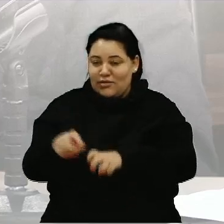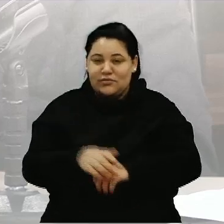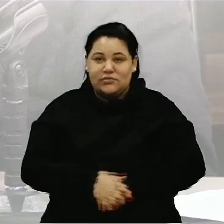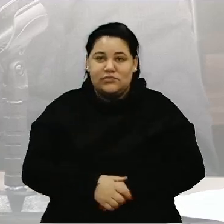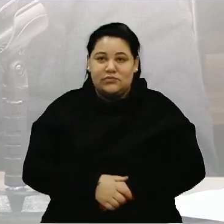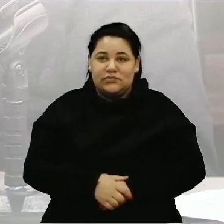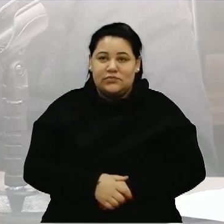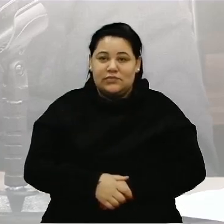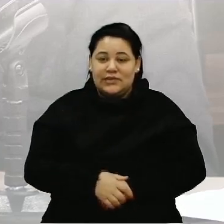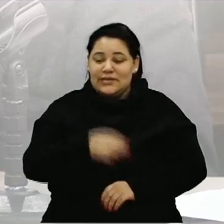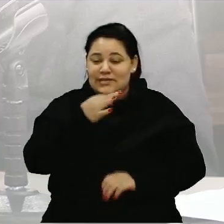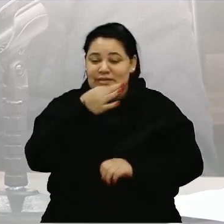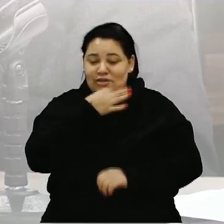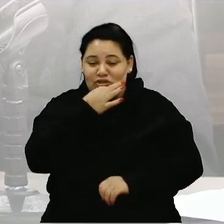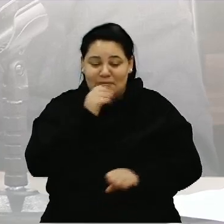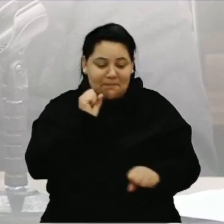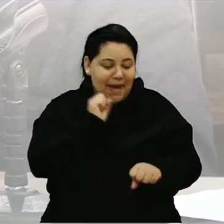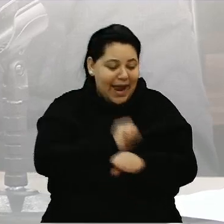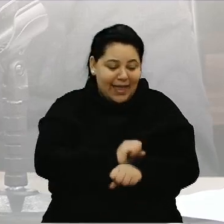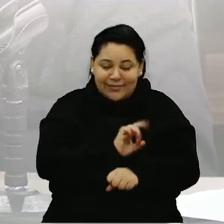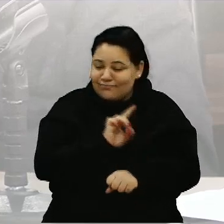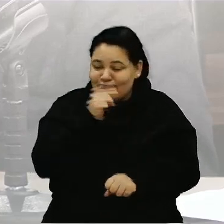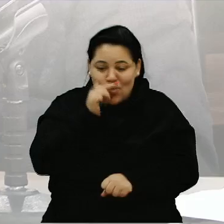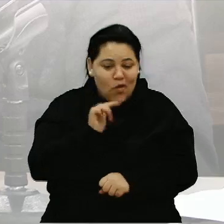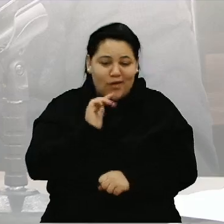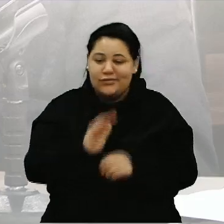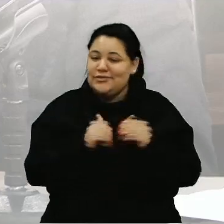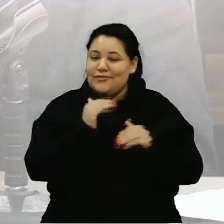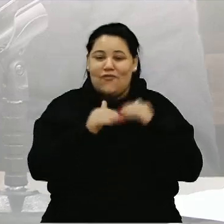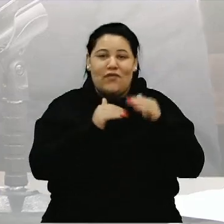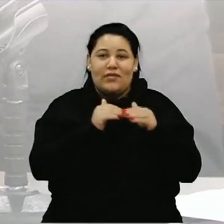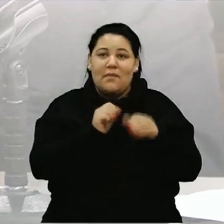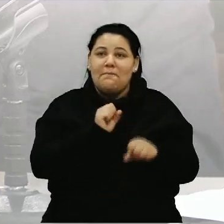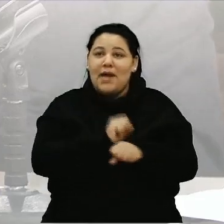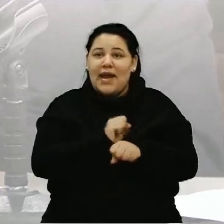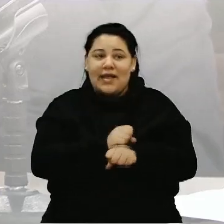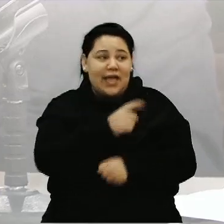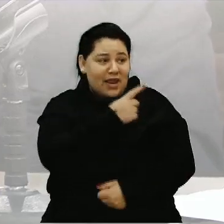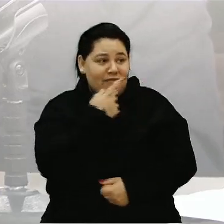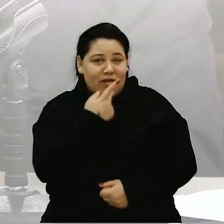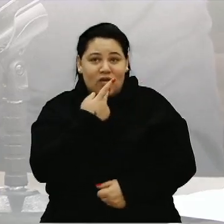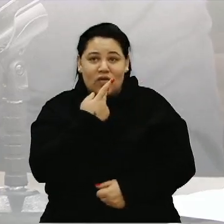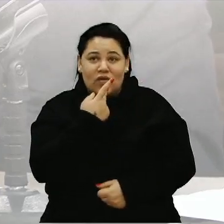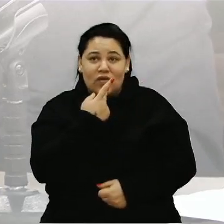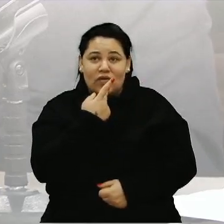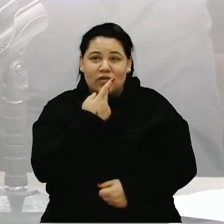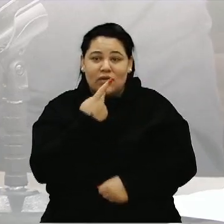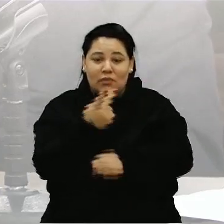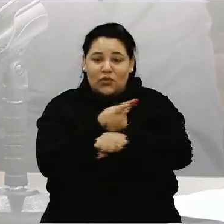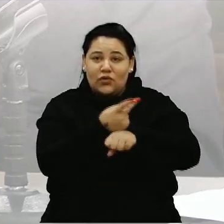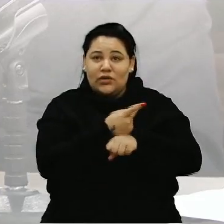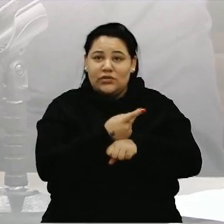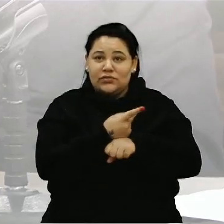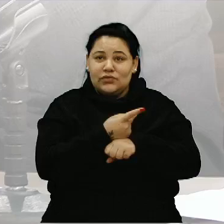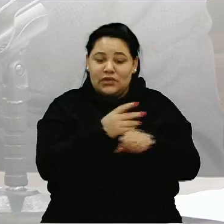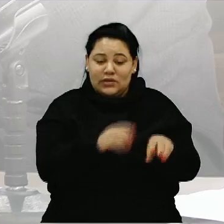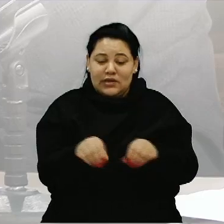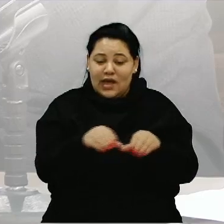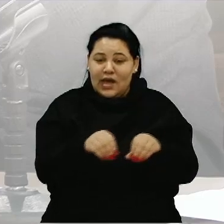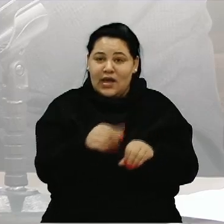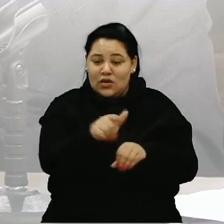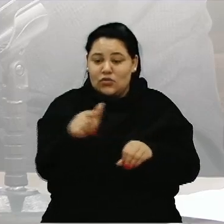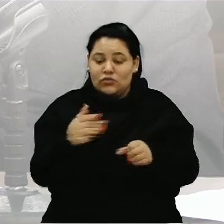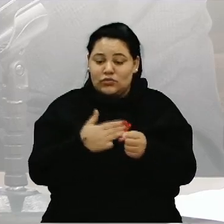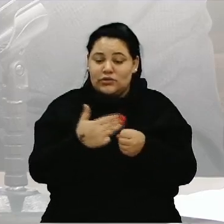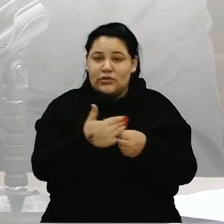estagnada, uma cidade que não anda, uma cidade parada. Ele mesmo disse que está procurando outras terras em outros municípios, que Caxias está parada.